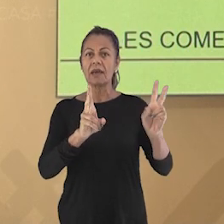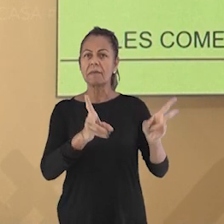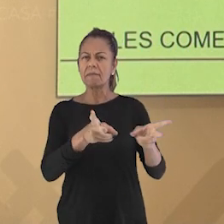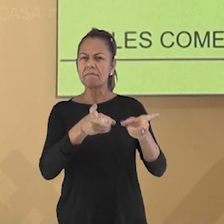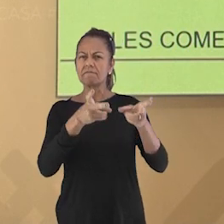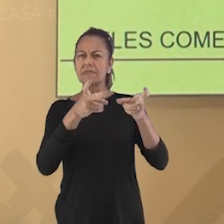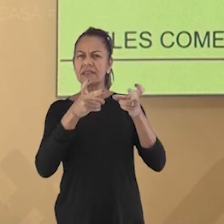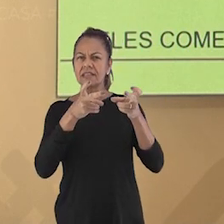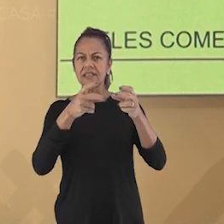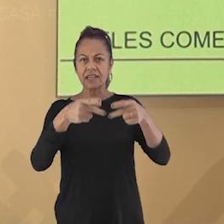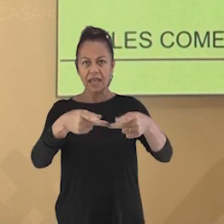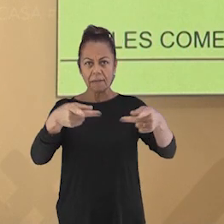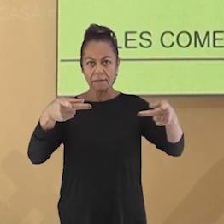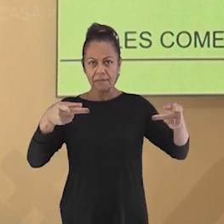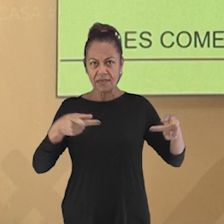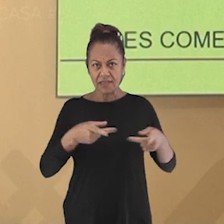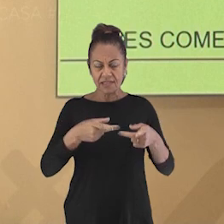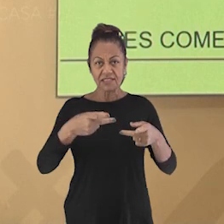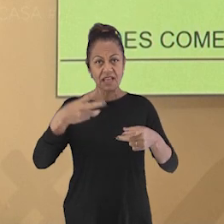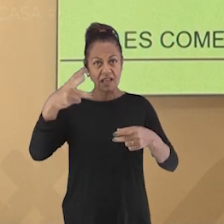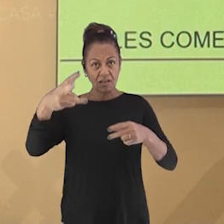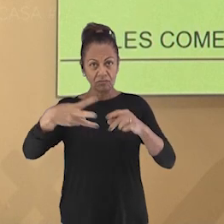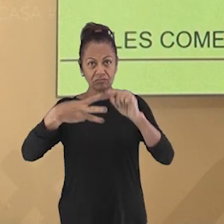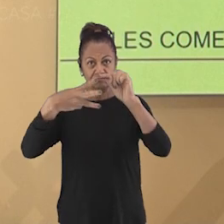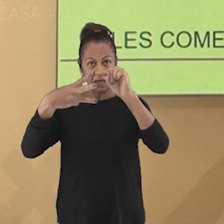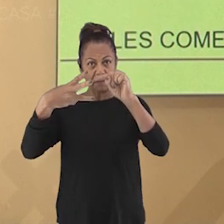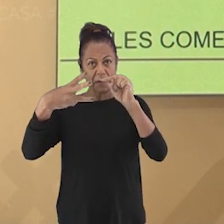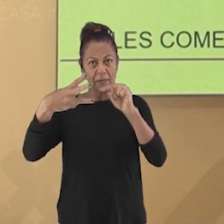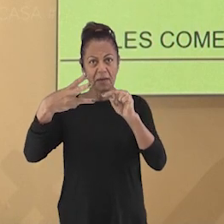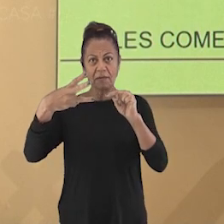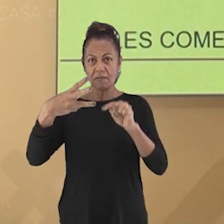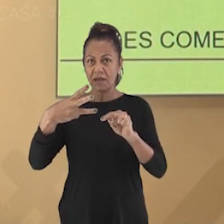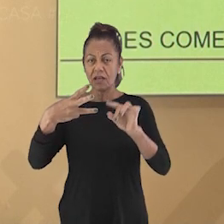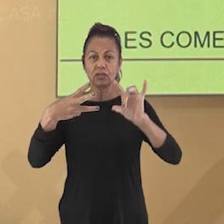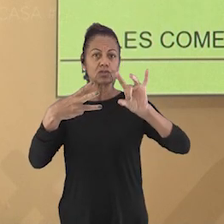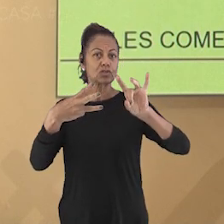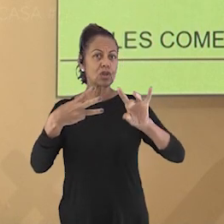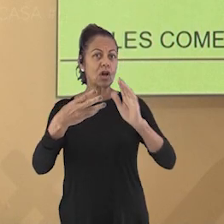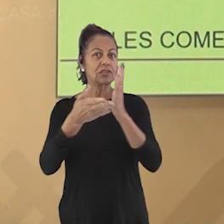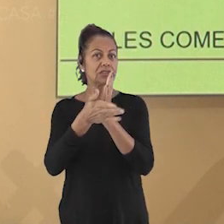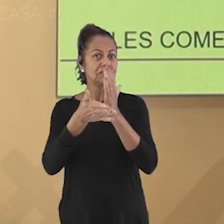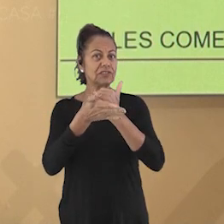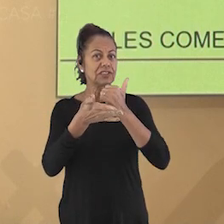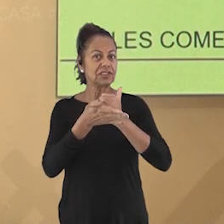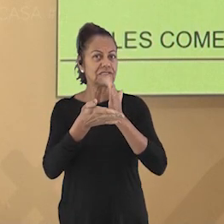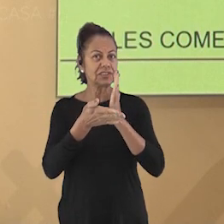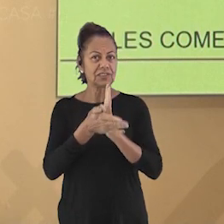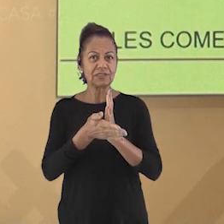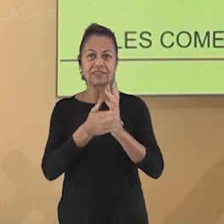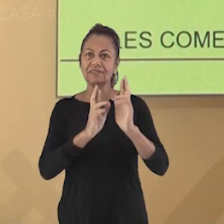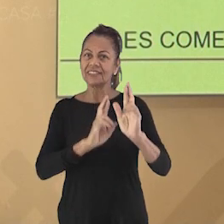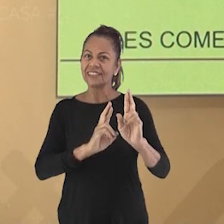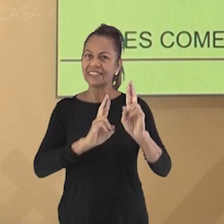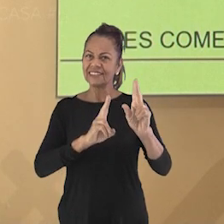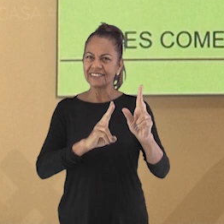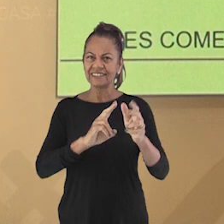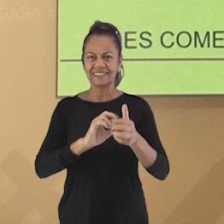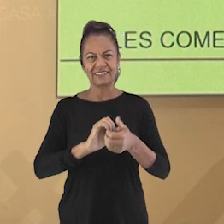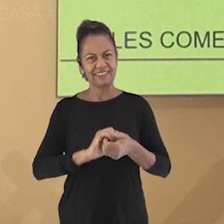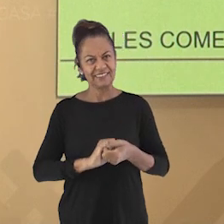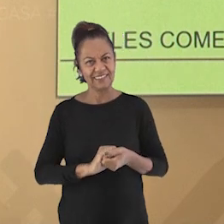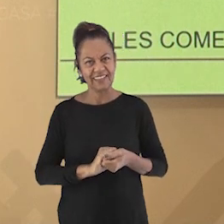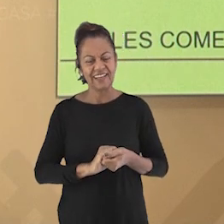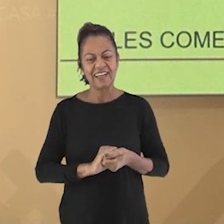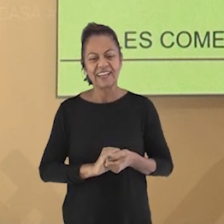que a pizza de Caio, André e Bela foi apenas dividida de maneira diferente. Desse